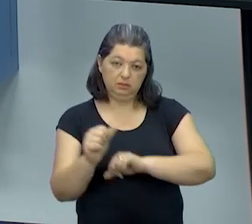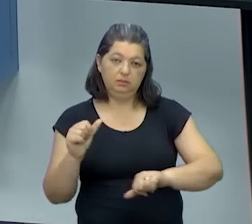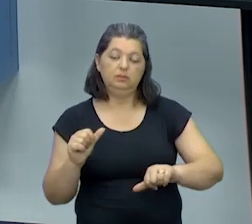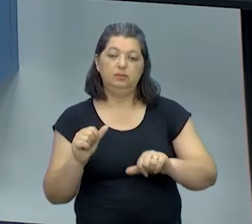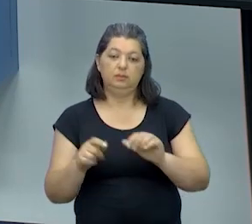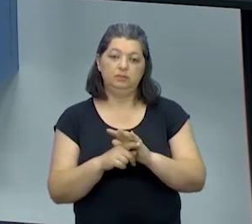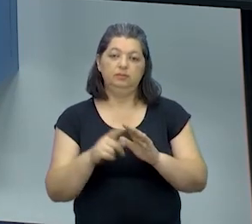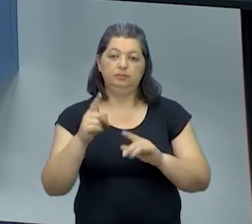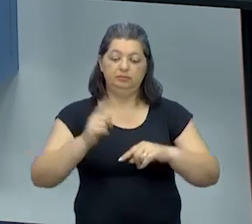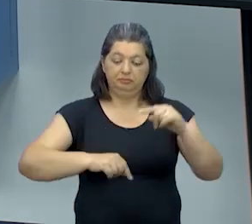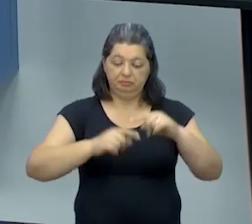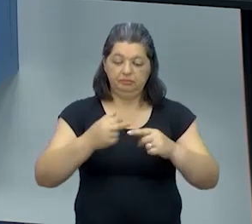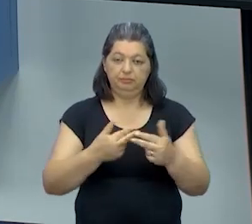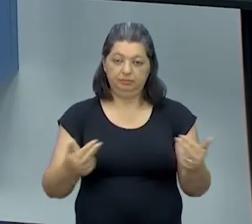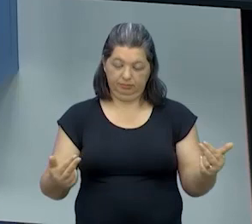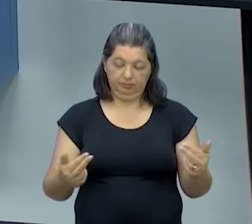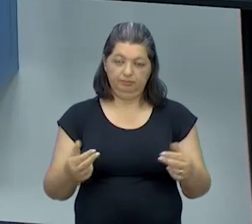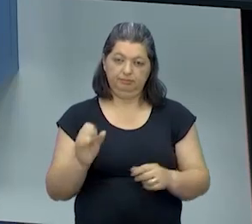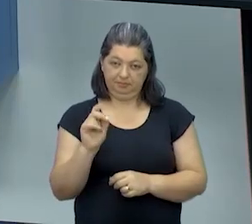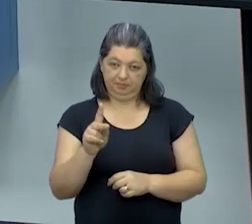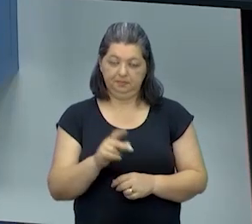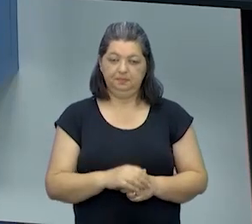dos outros materiais, tá bom?